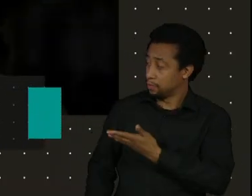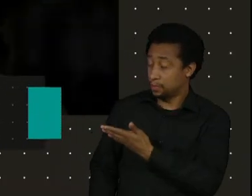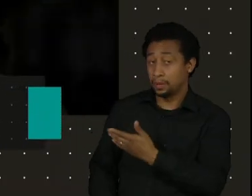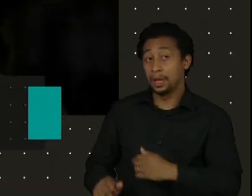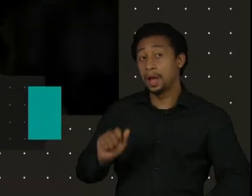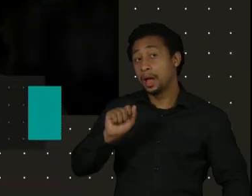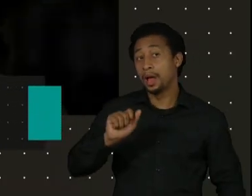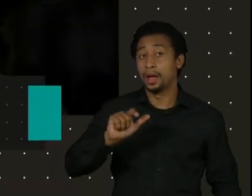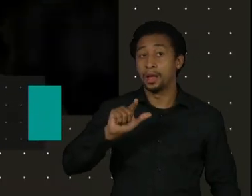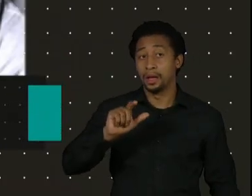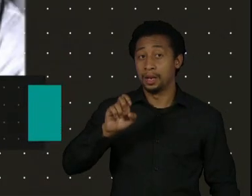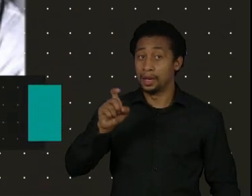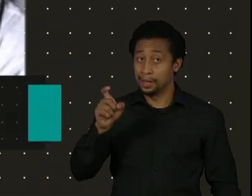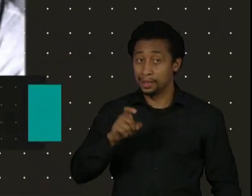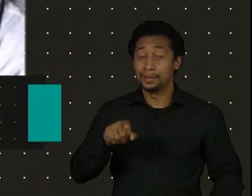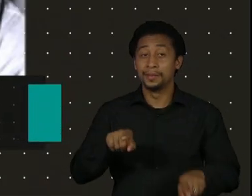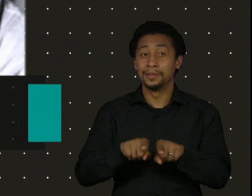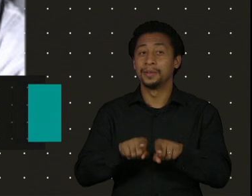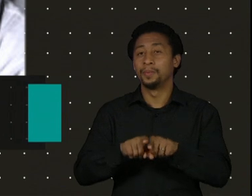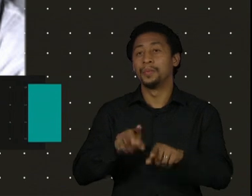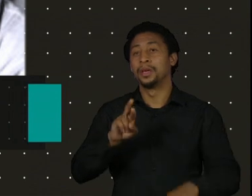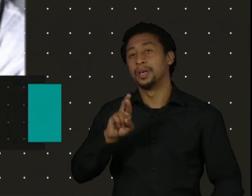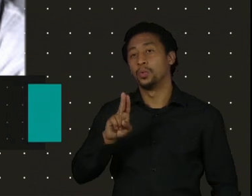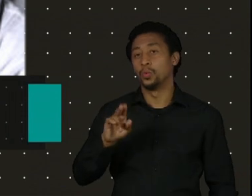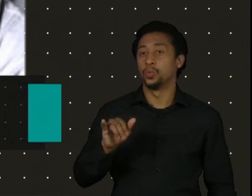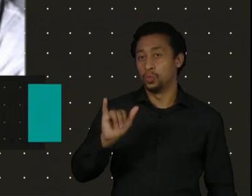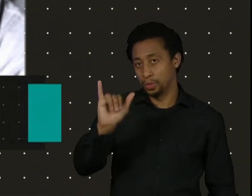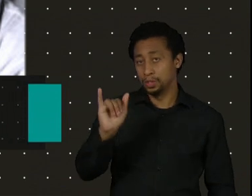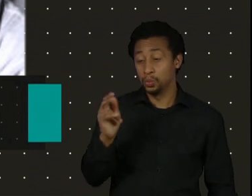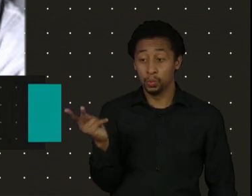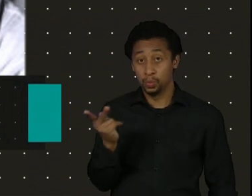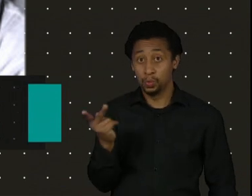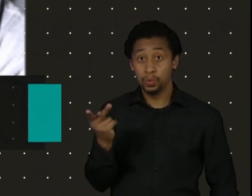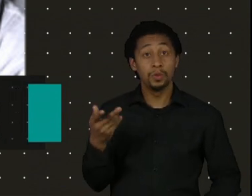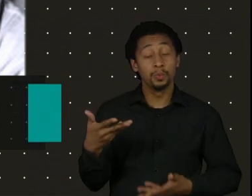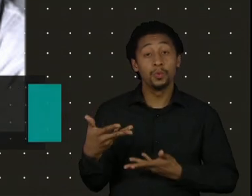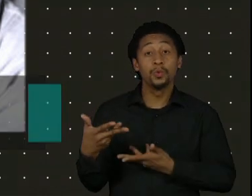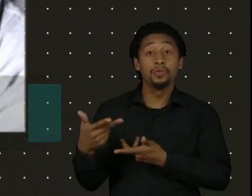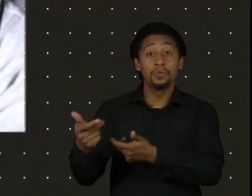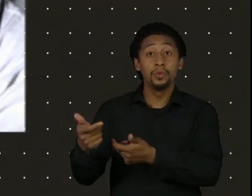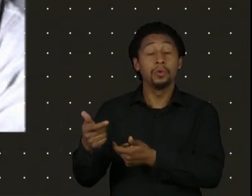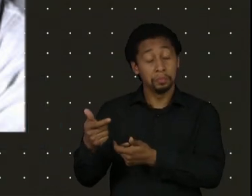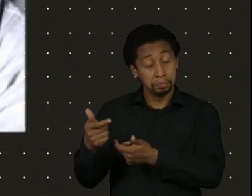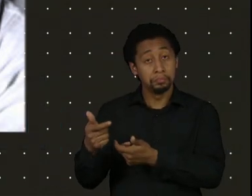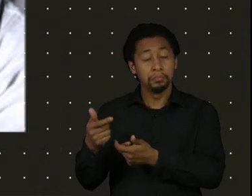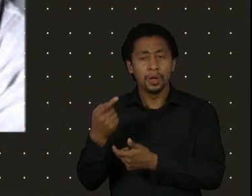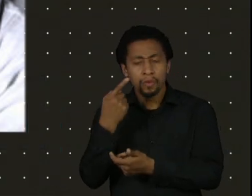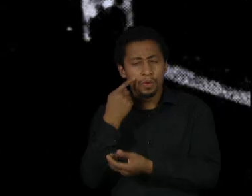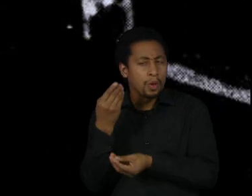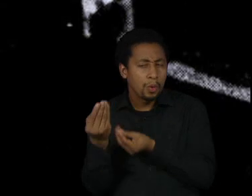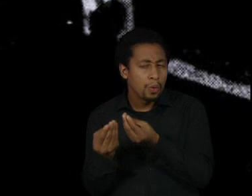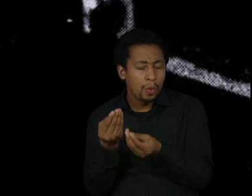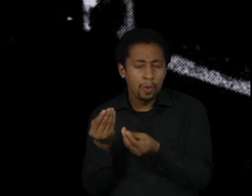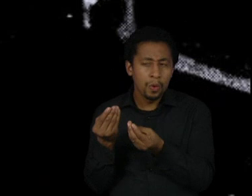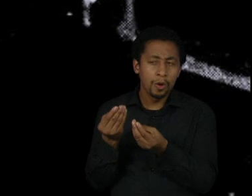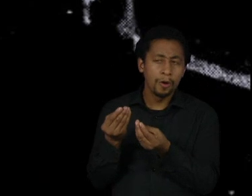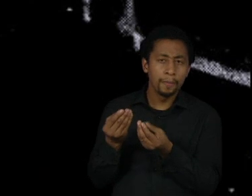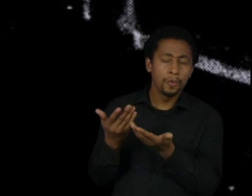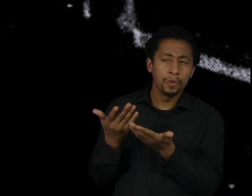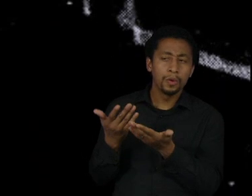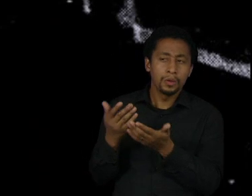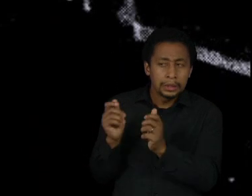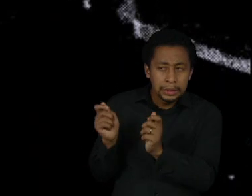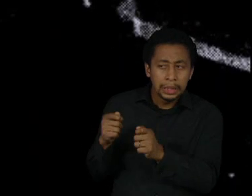o Rui Santos. Eles me convidaram para vir com eles para trabalhar um filme aqui. Eu vim para